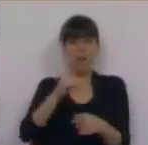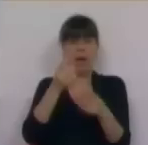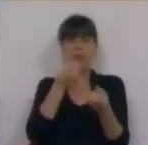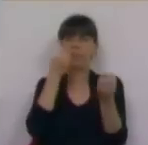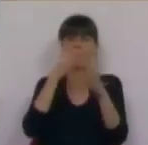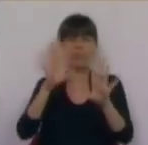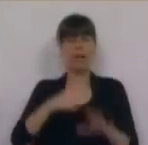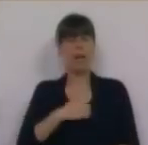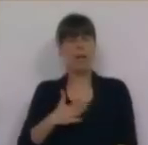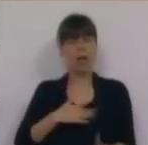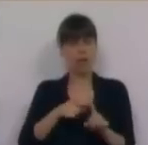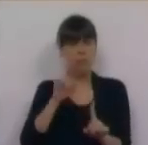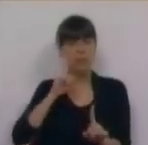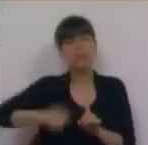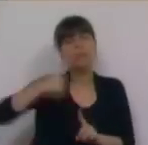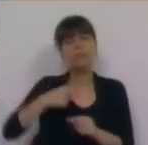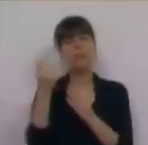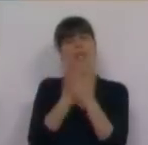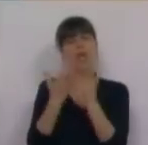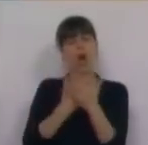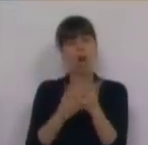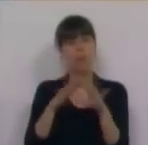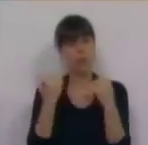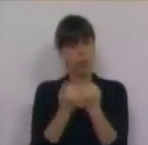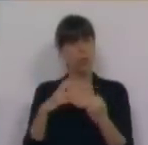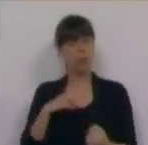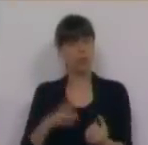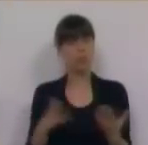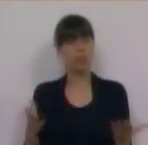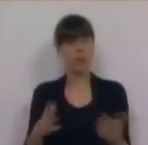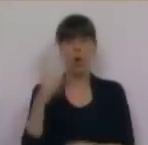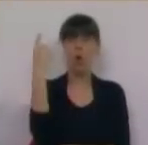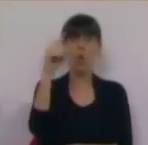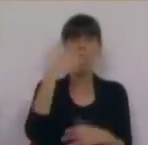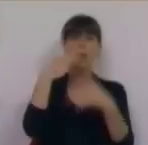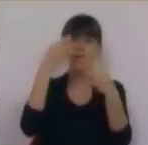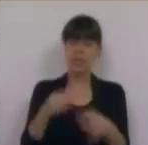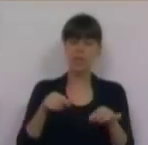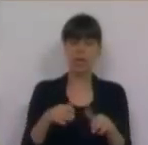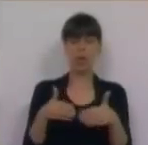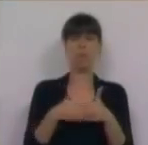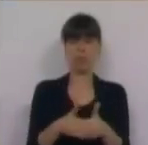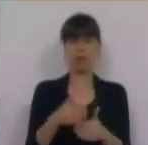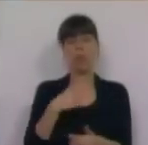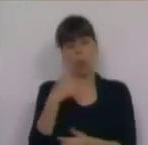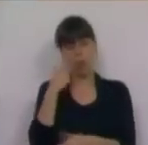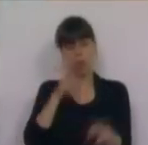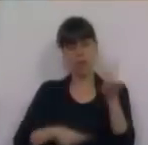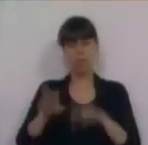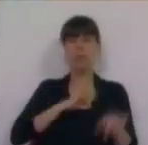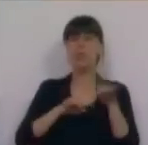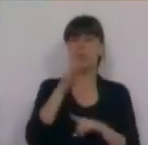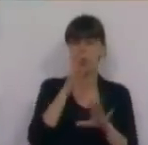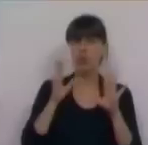uma empresa essencial para a economia e para a sociedade portuguesas. A única certeza que temos neste processo, com aquilo que conhecemos, senhoras e